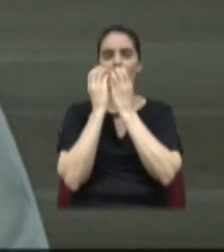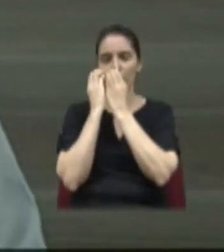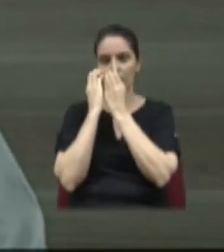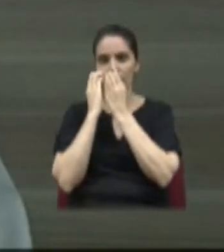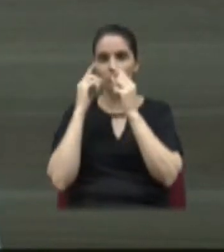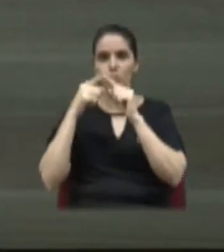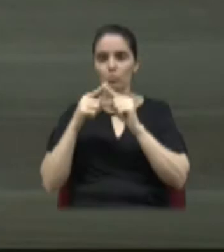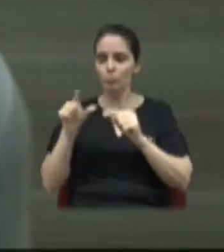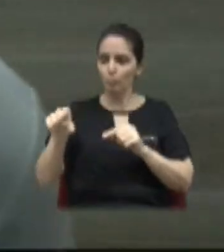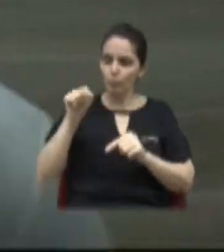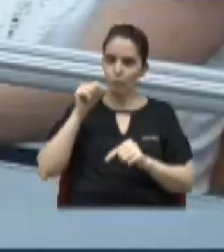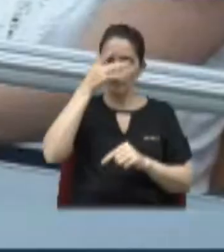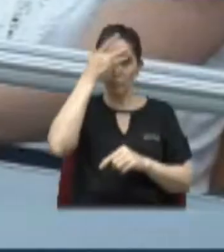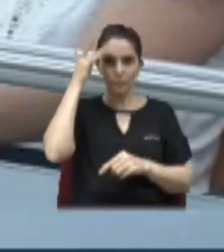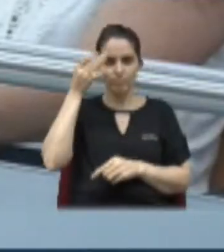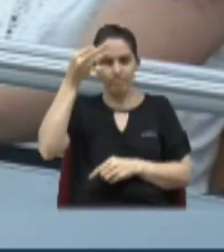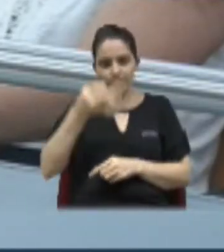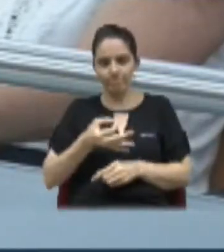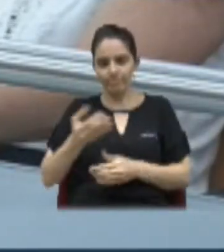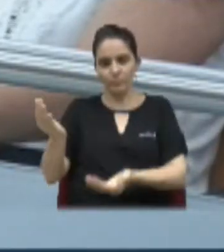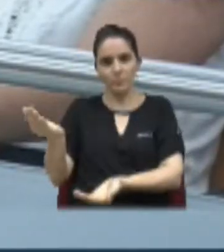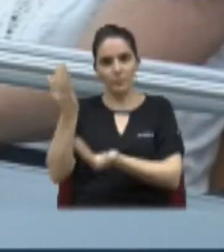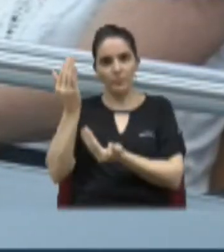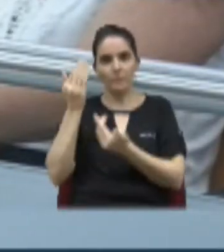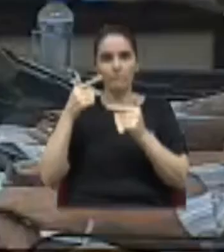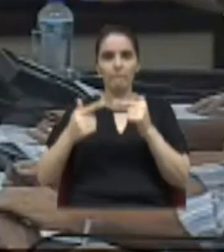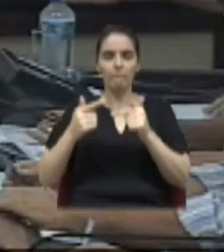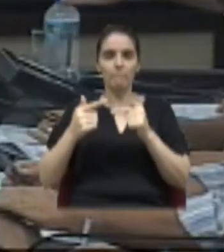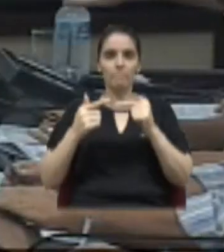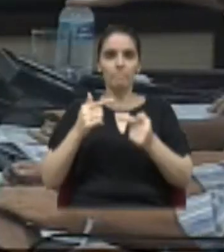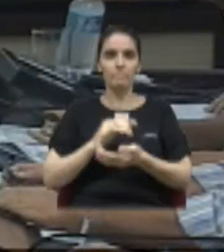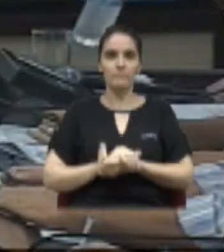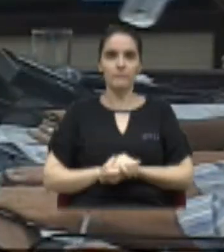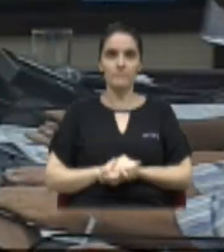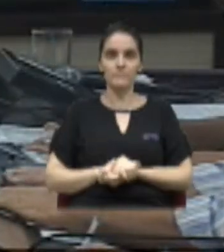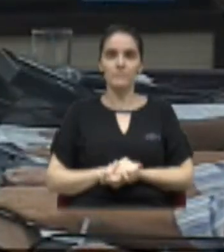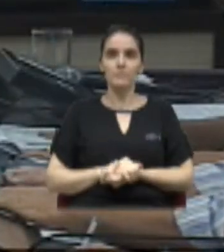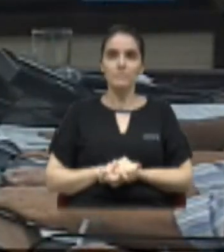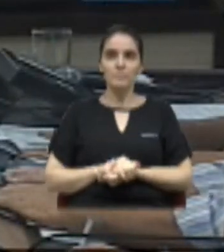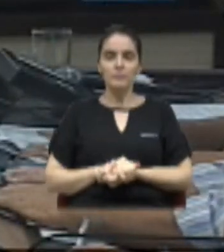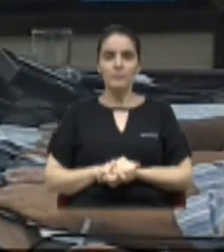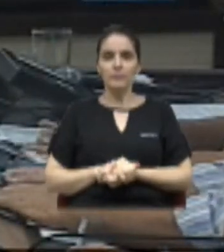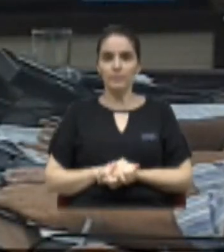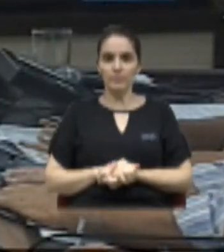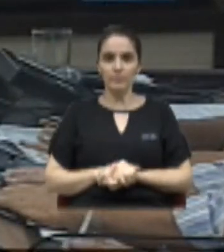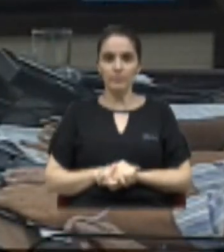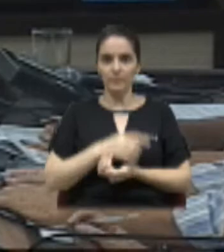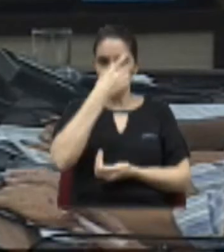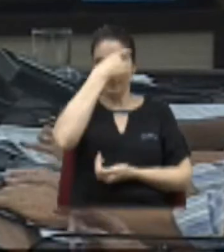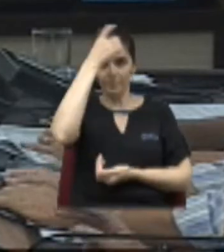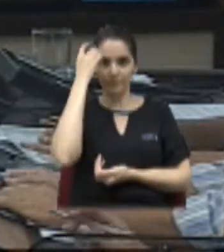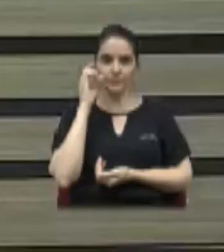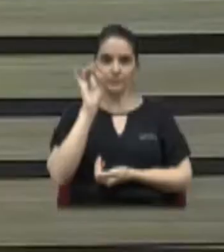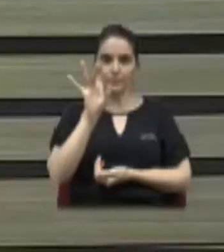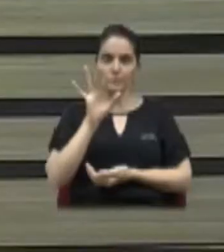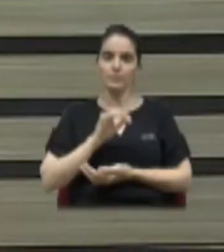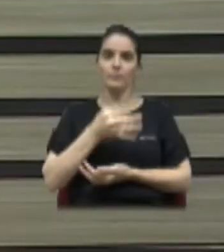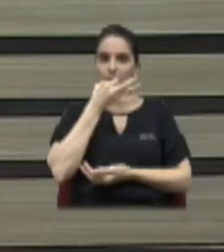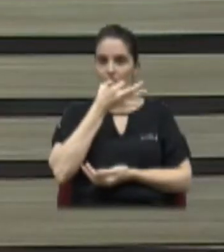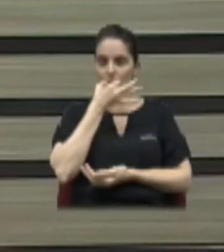poder homenagear. Obrigado, presidente. Continua a discussão. Quer discutir, presidente? Com a palavra, vereador Wagner